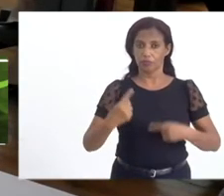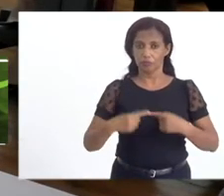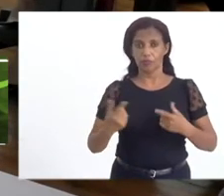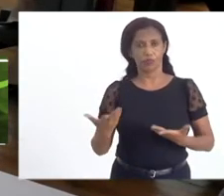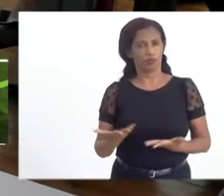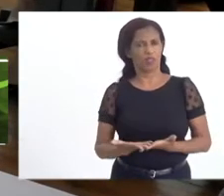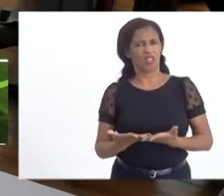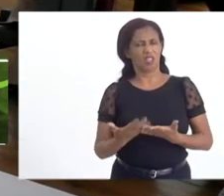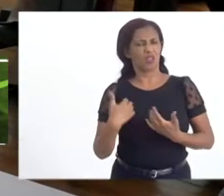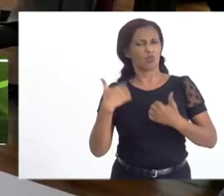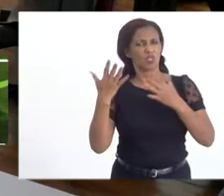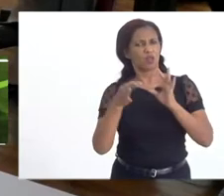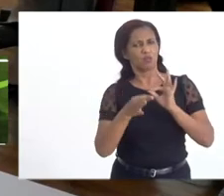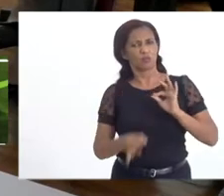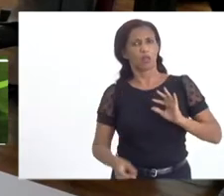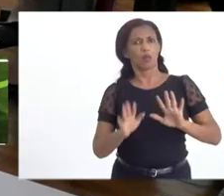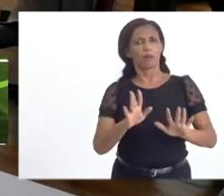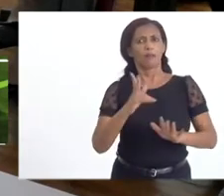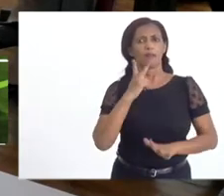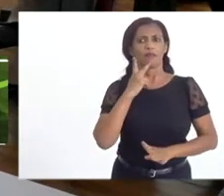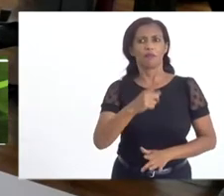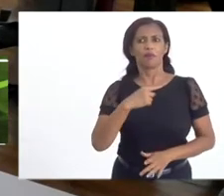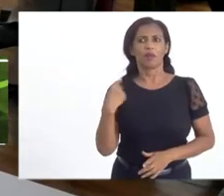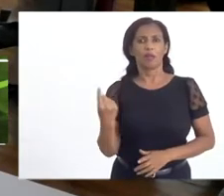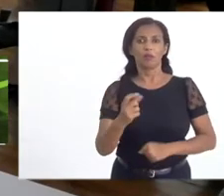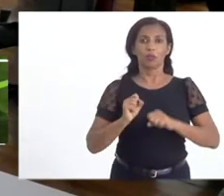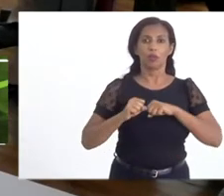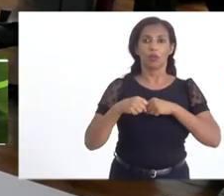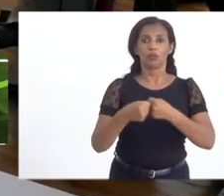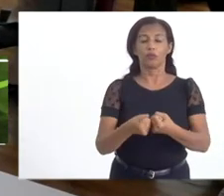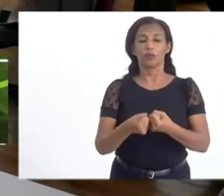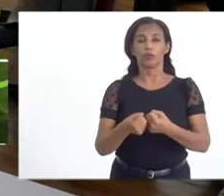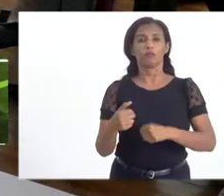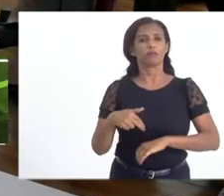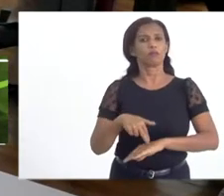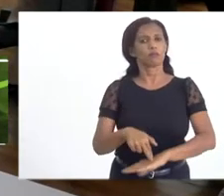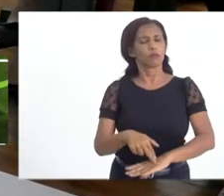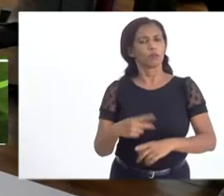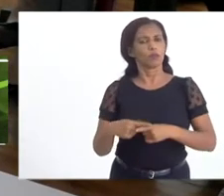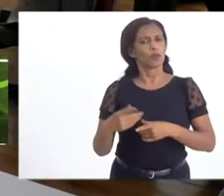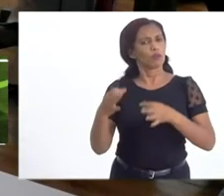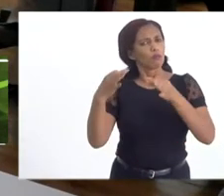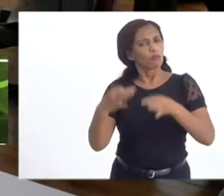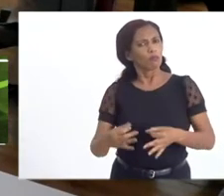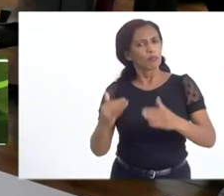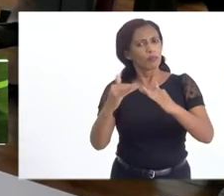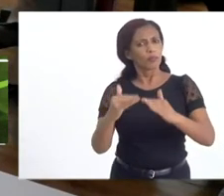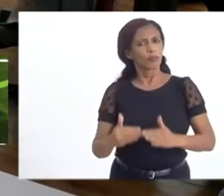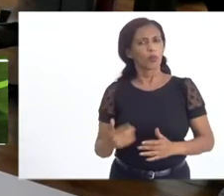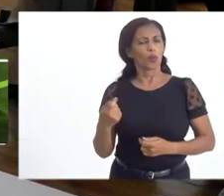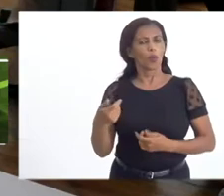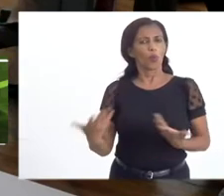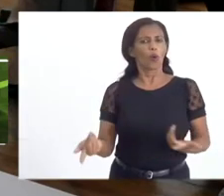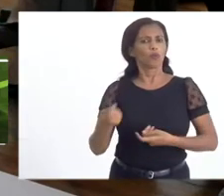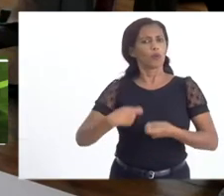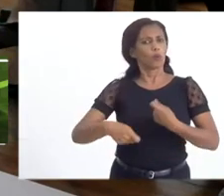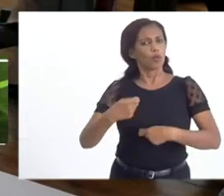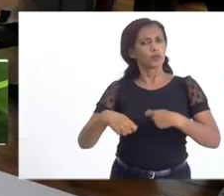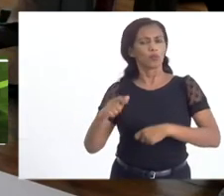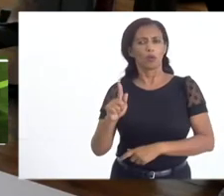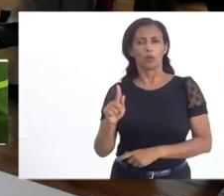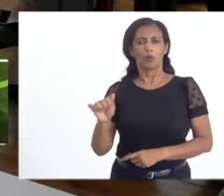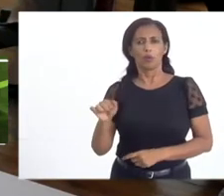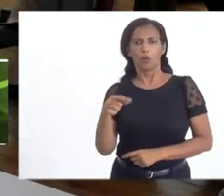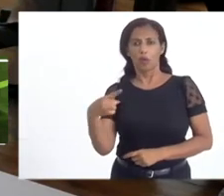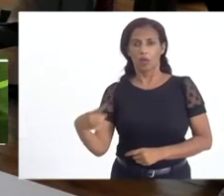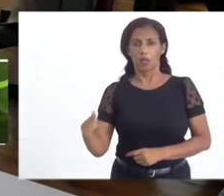não queria me alongar muito, mas dizer que eu estou reforçando a posição, porque foi exatamente quando eu administrei o Galeão, foi